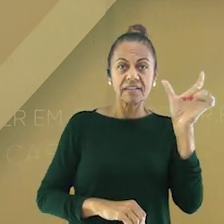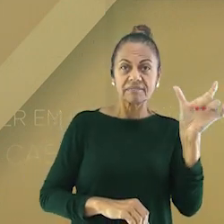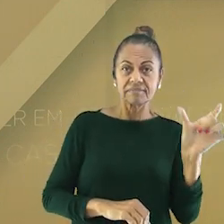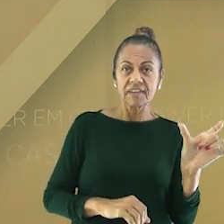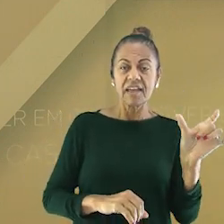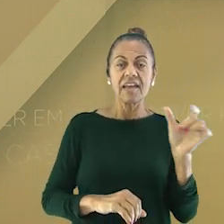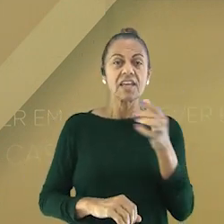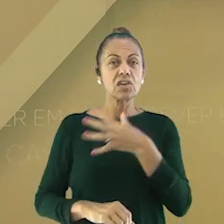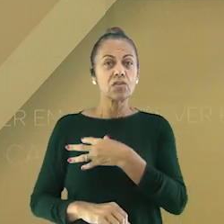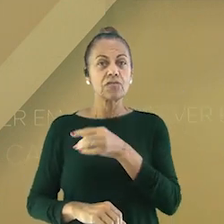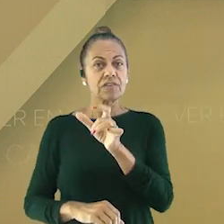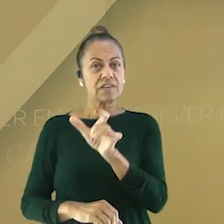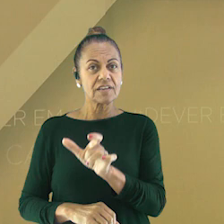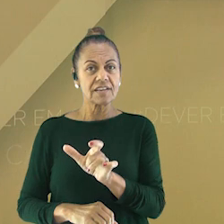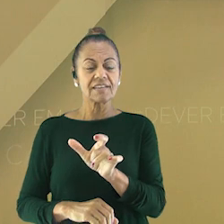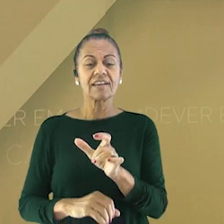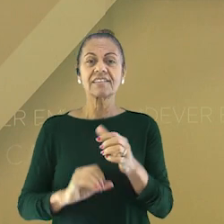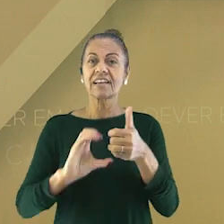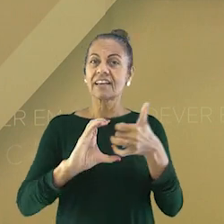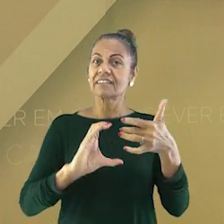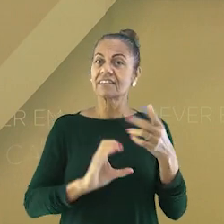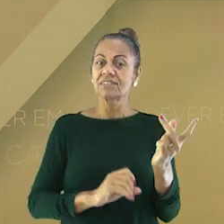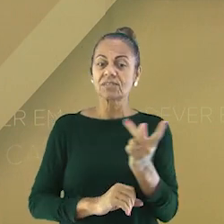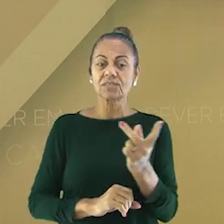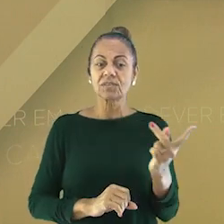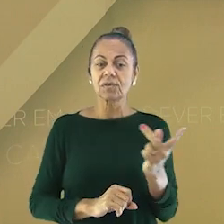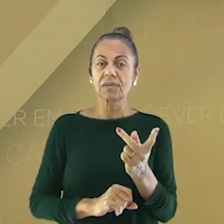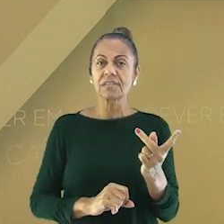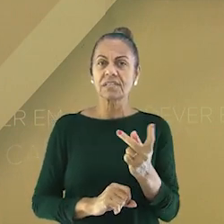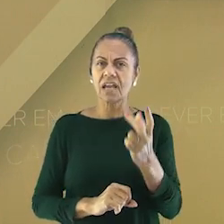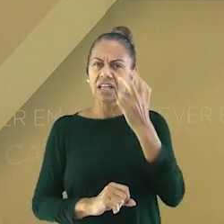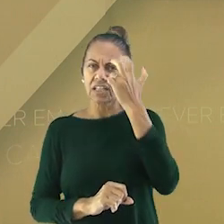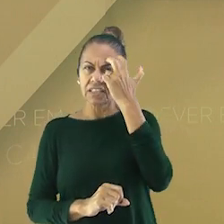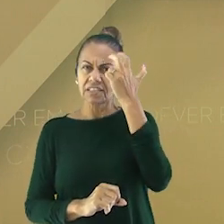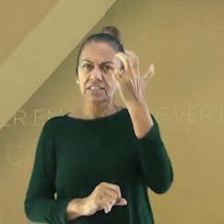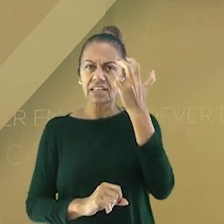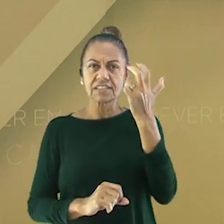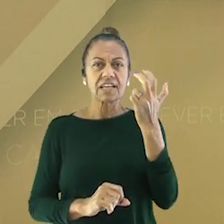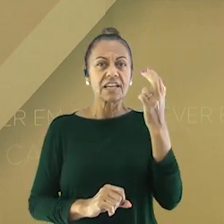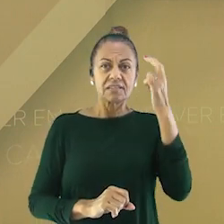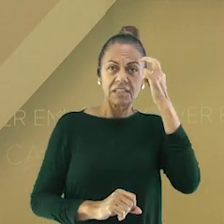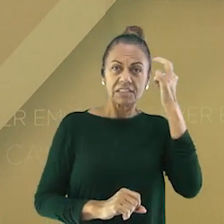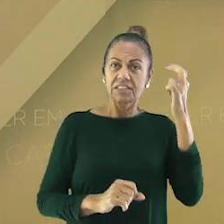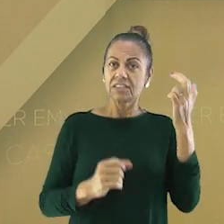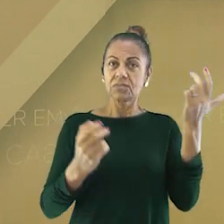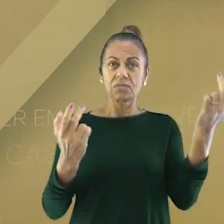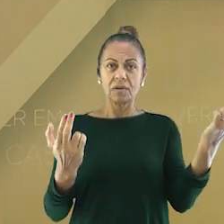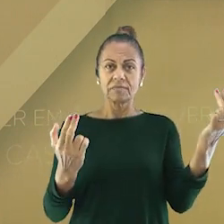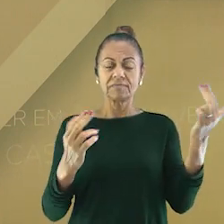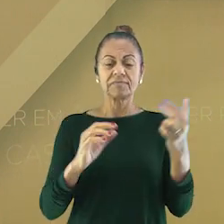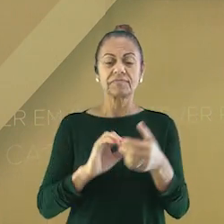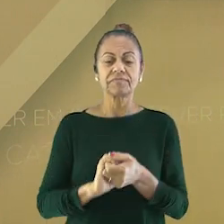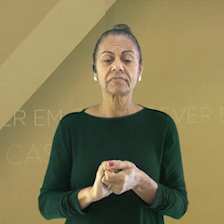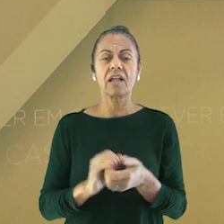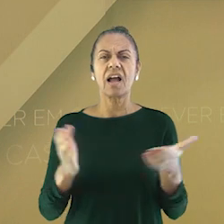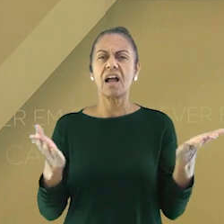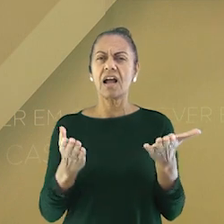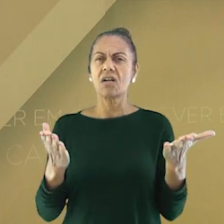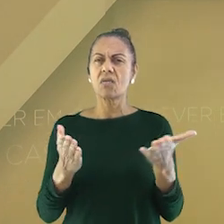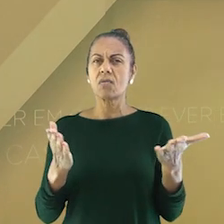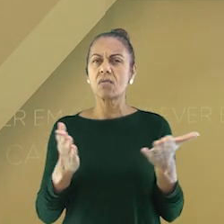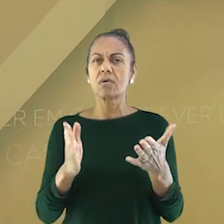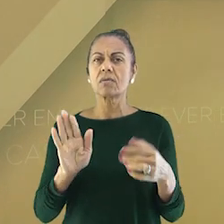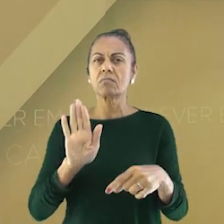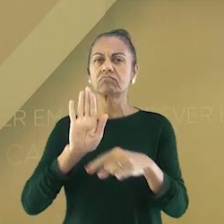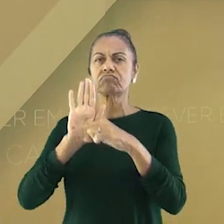as características de ambos, do pai e do filho. As smart as quer dizer tão inteligente